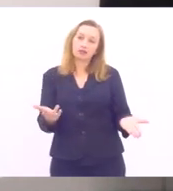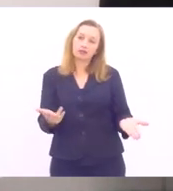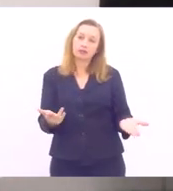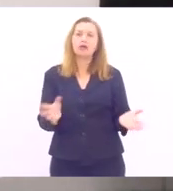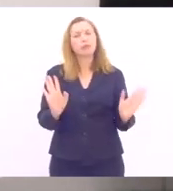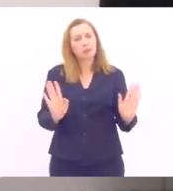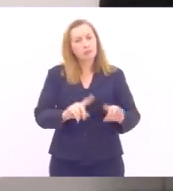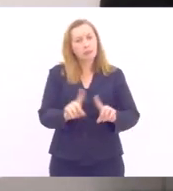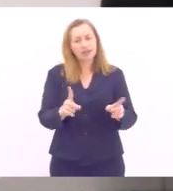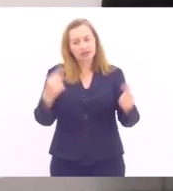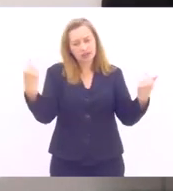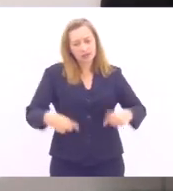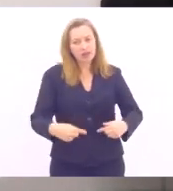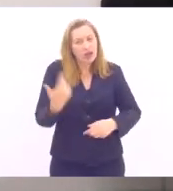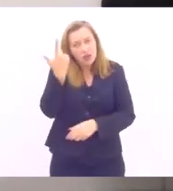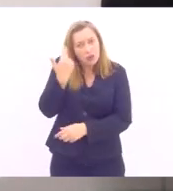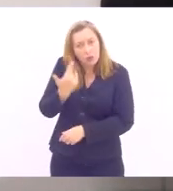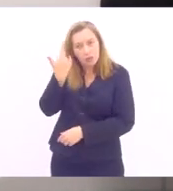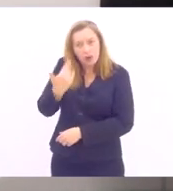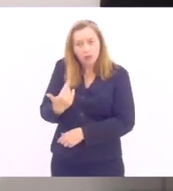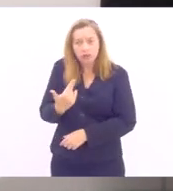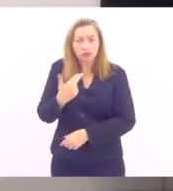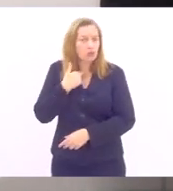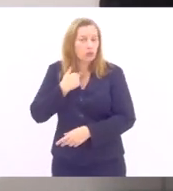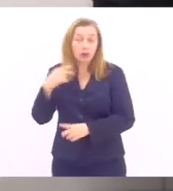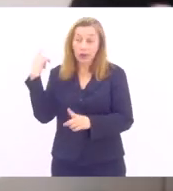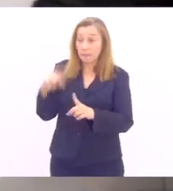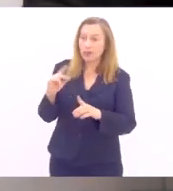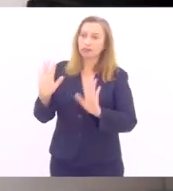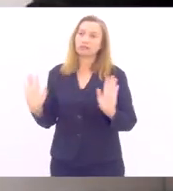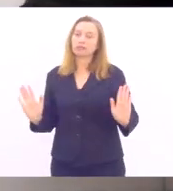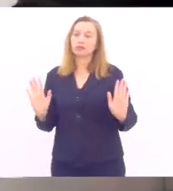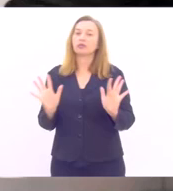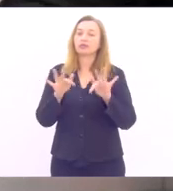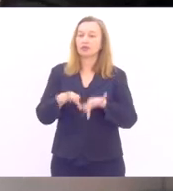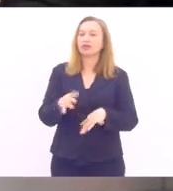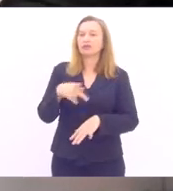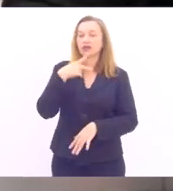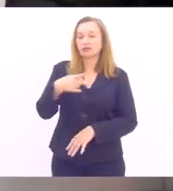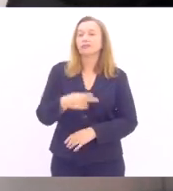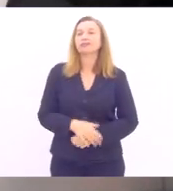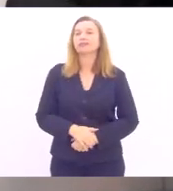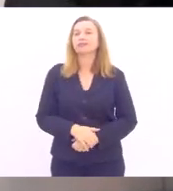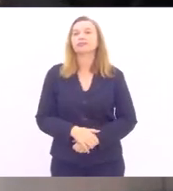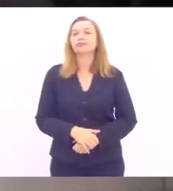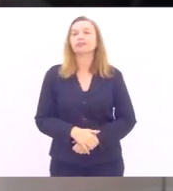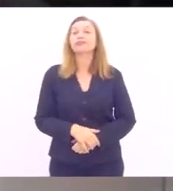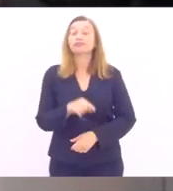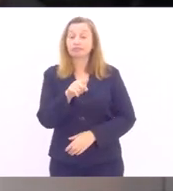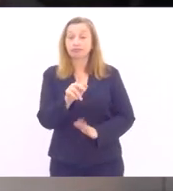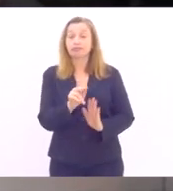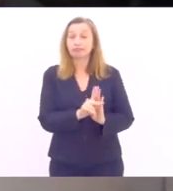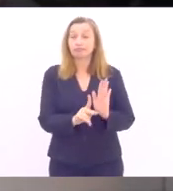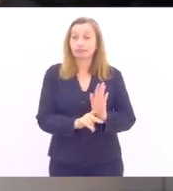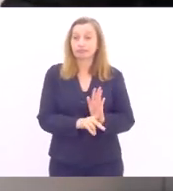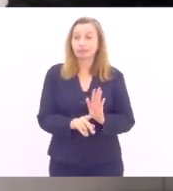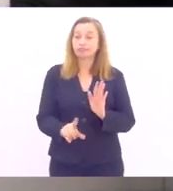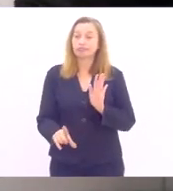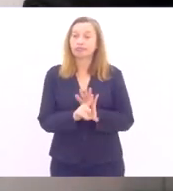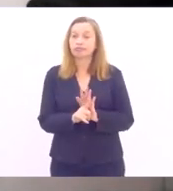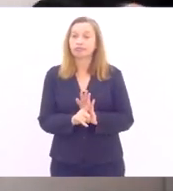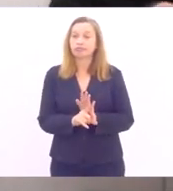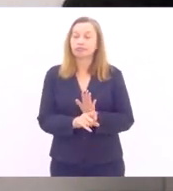faz parte. Isso é perfeitamente legítimo. Então, é só para concluir dizendo que este projeto de lei